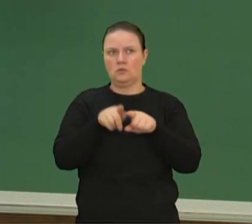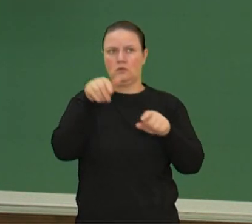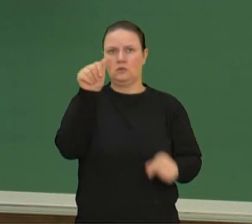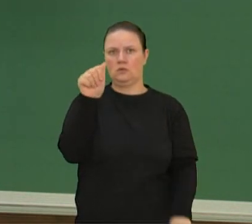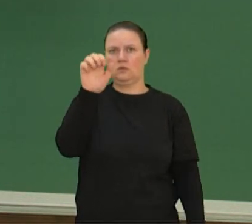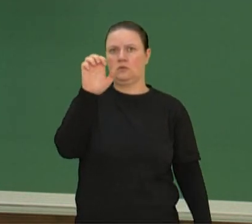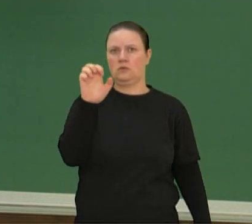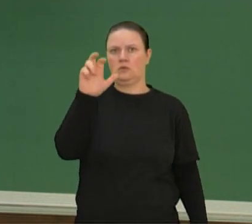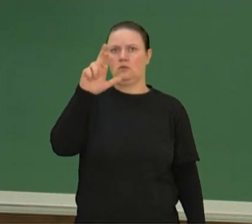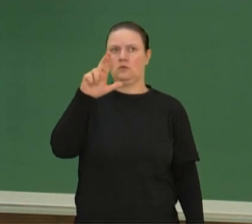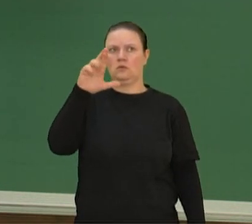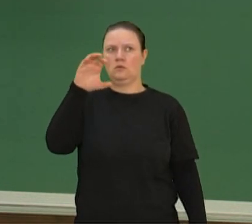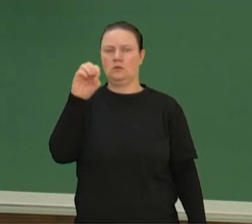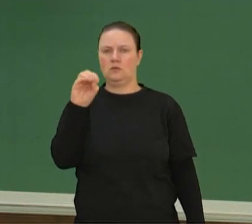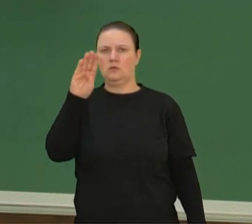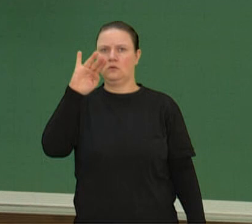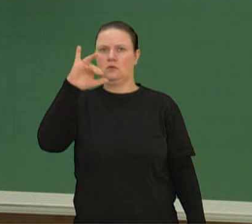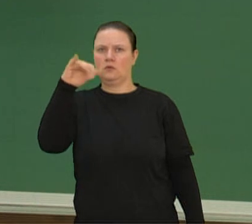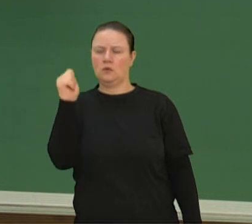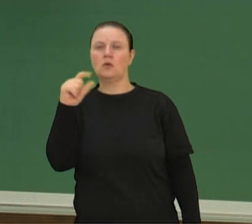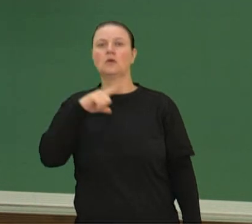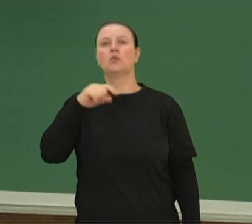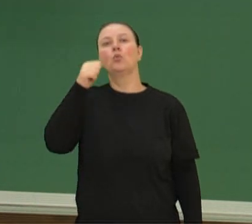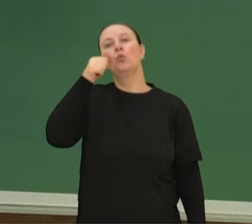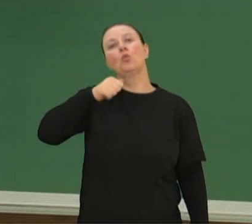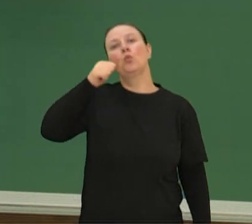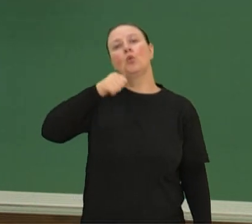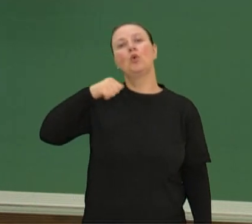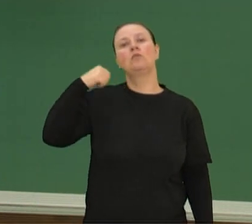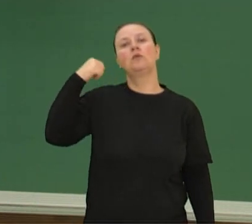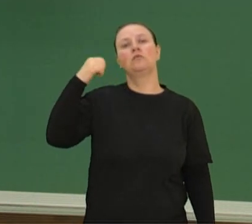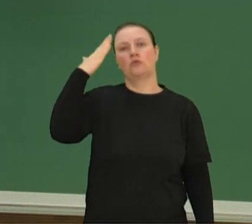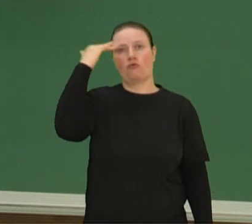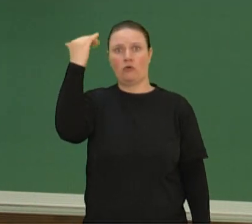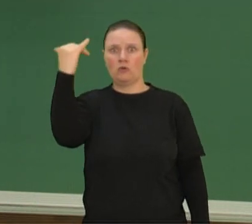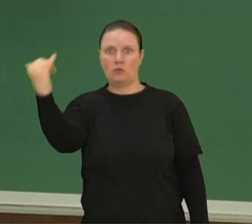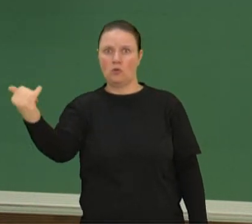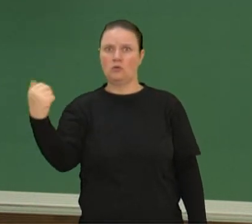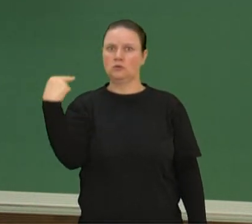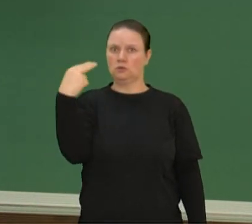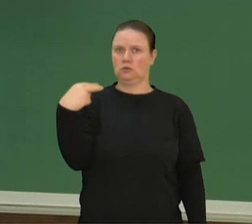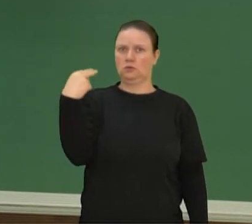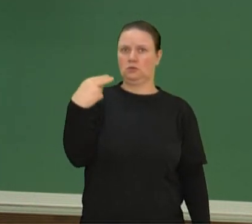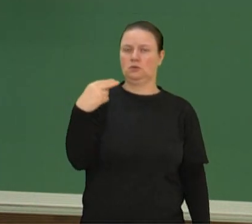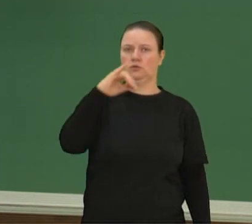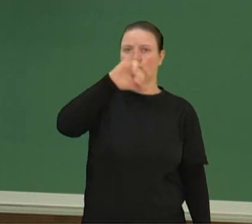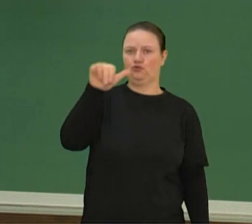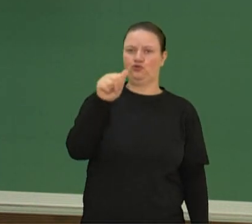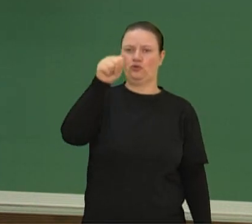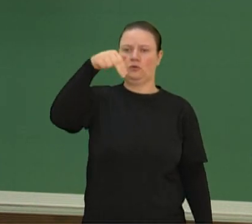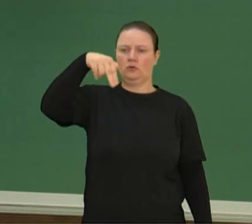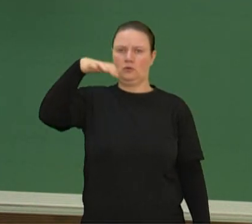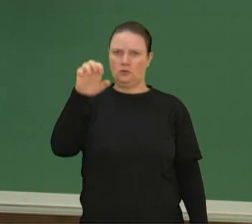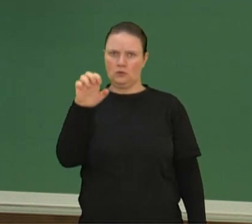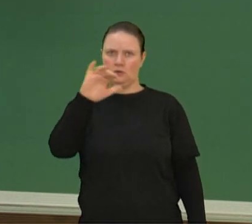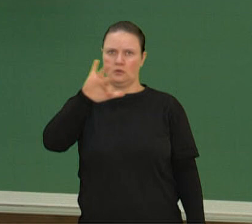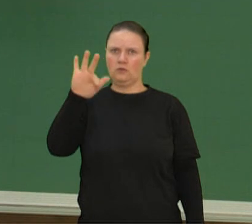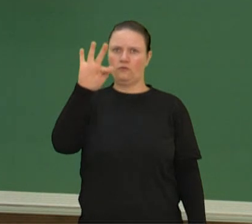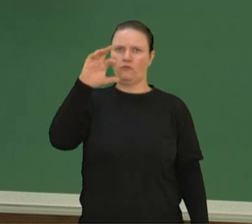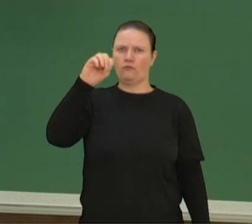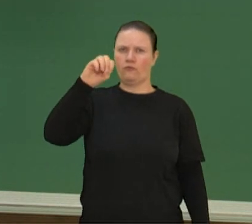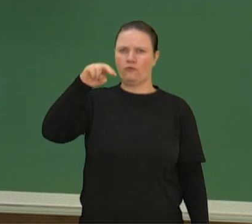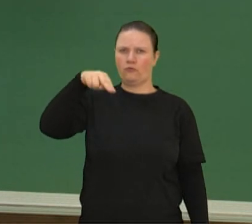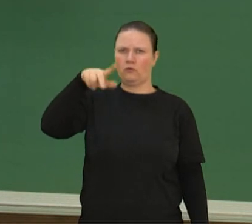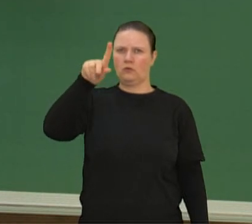Então, nós temos a atriz Jane Fonda, que ficou muito conhecida nos anos 80, na televisão principalmente, por meio